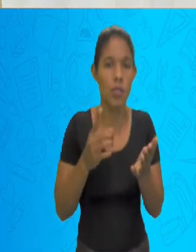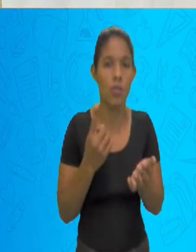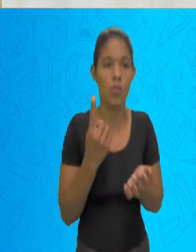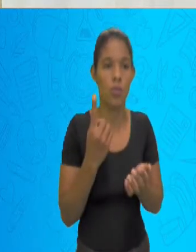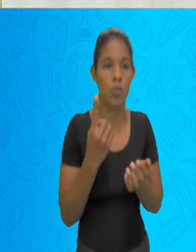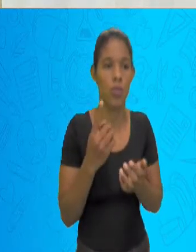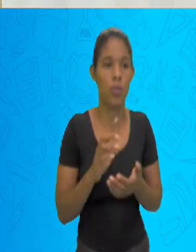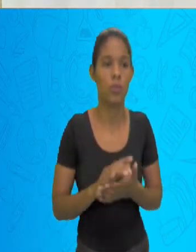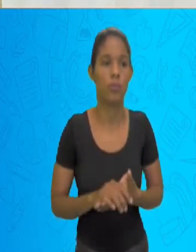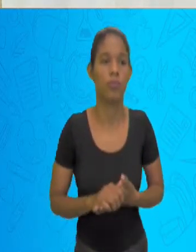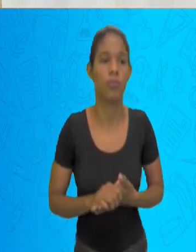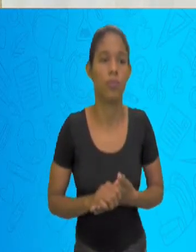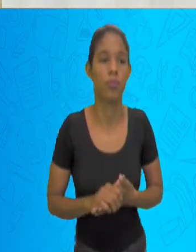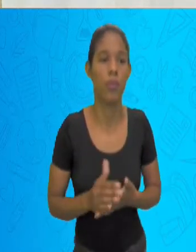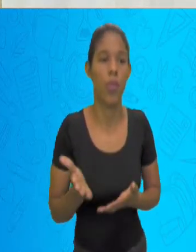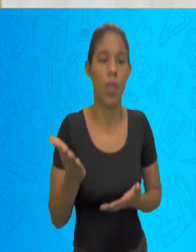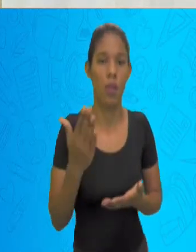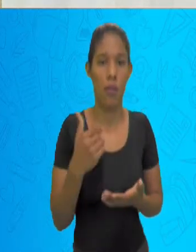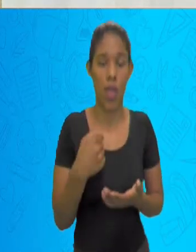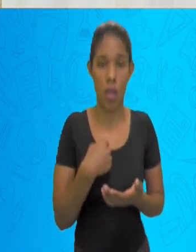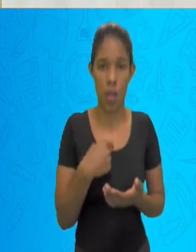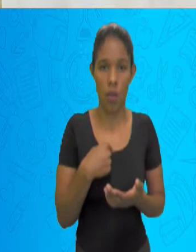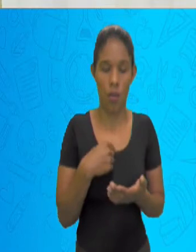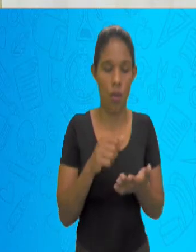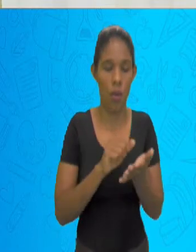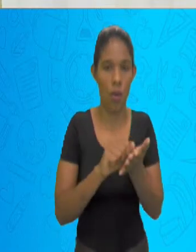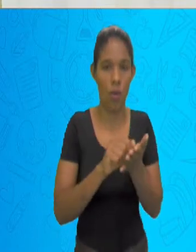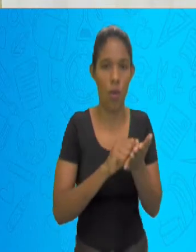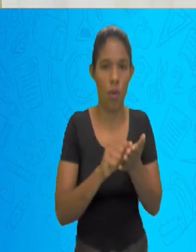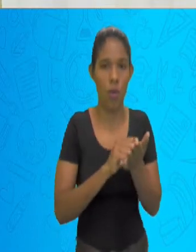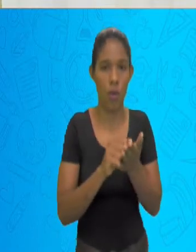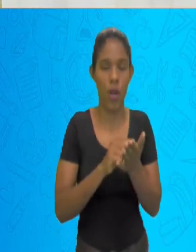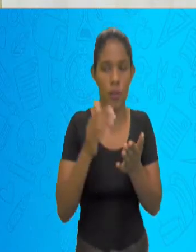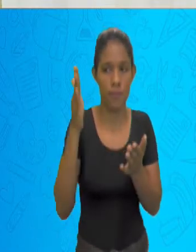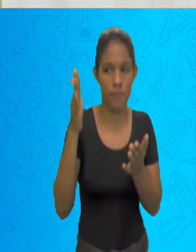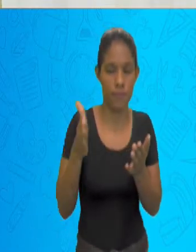lateral, para você identificar.